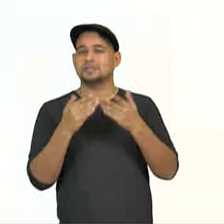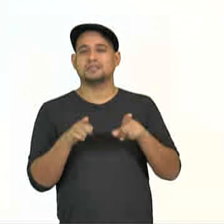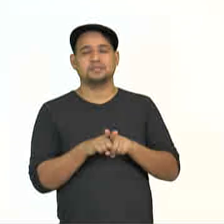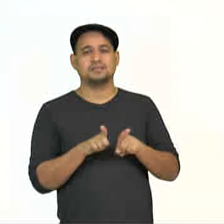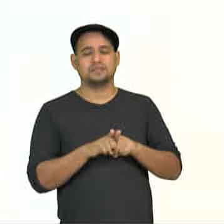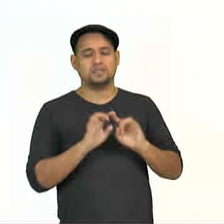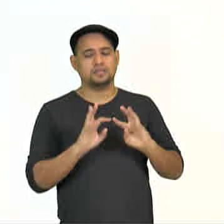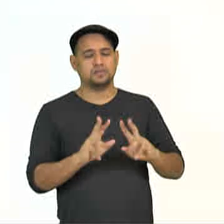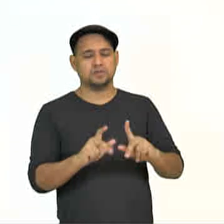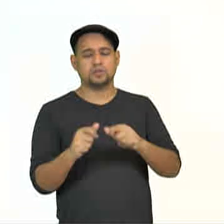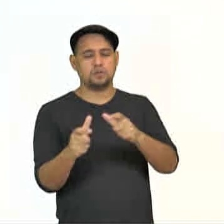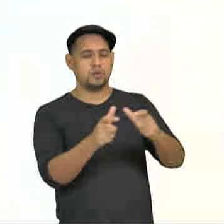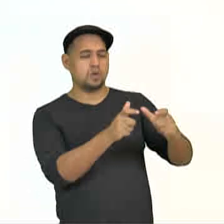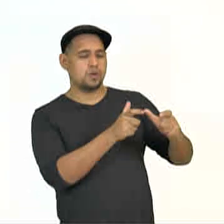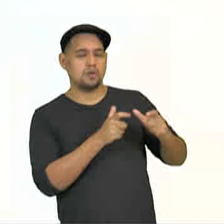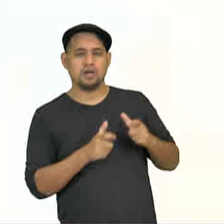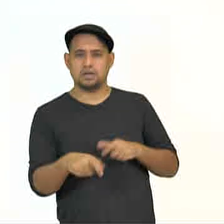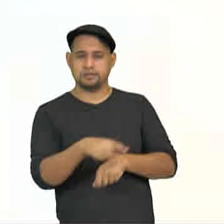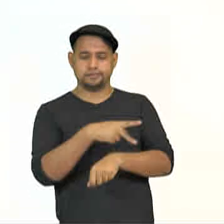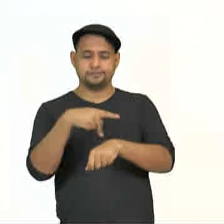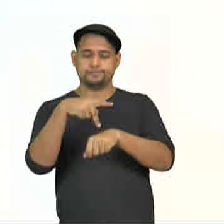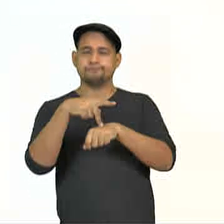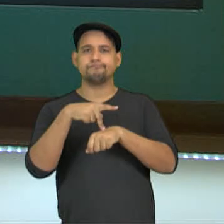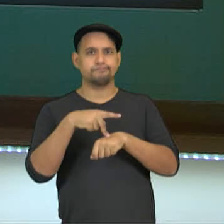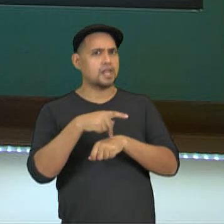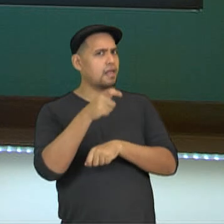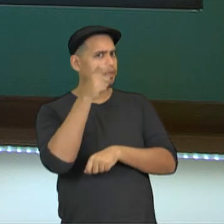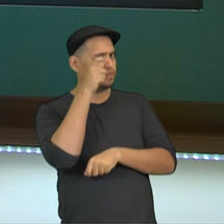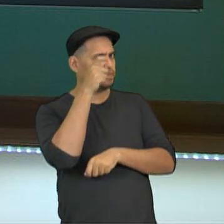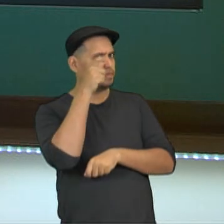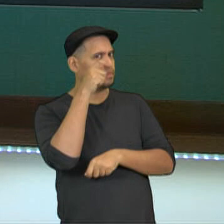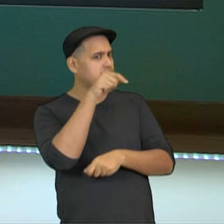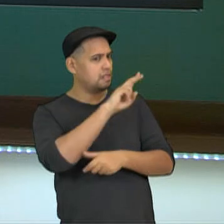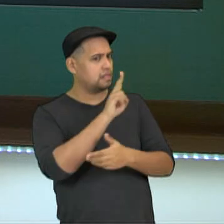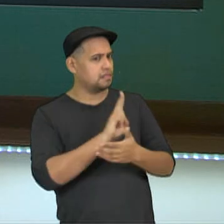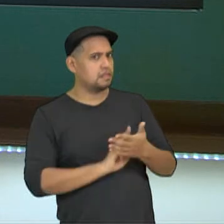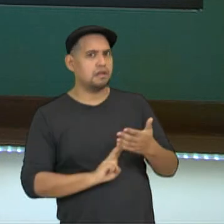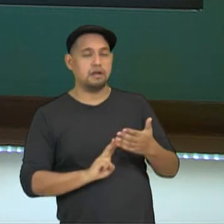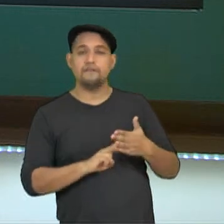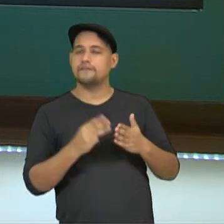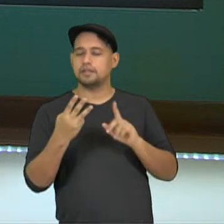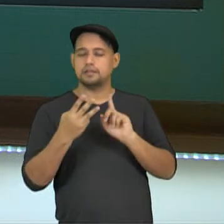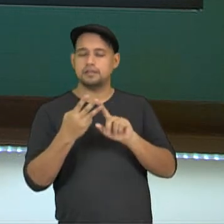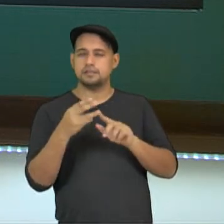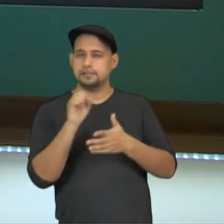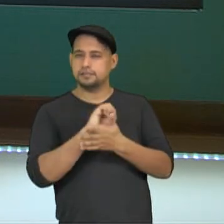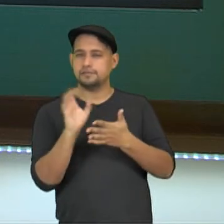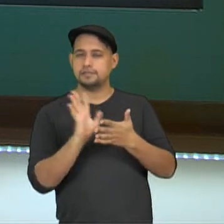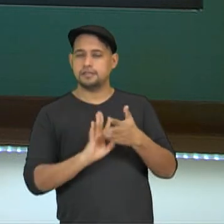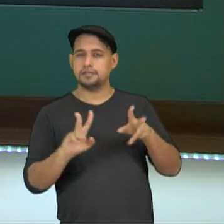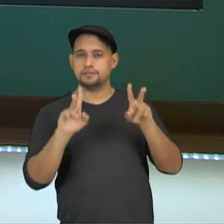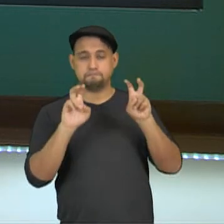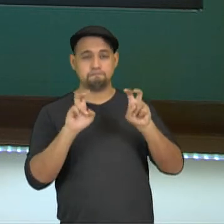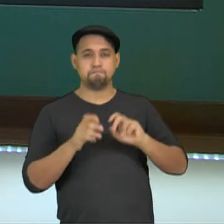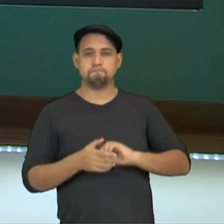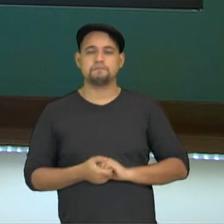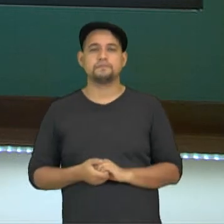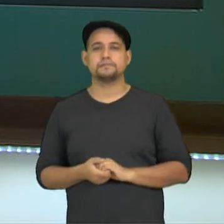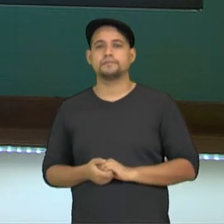em todos os cantos do país. Olha que interessante essa leitura. Vamos para a terceira atividade referente a esse